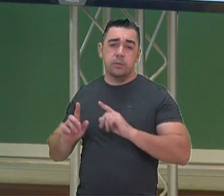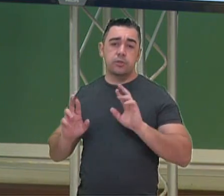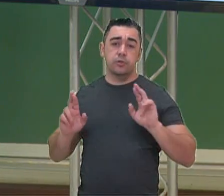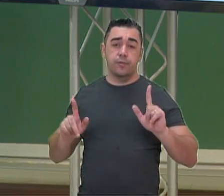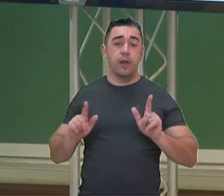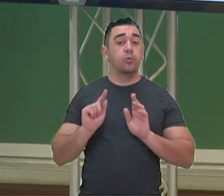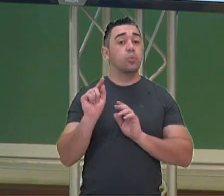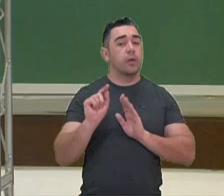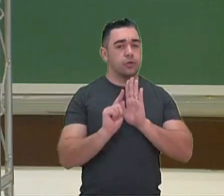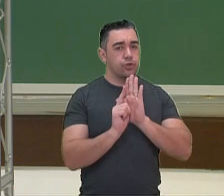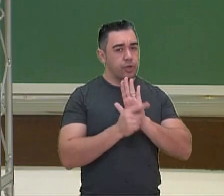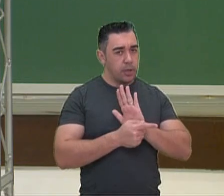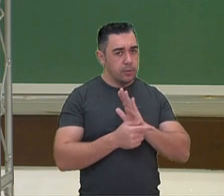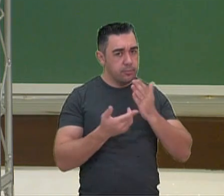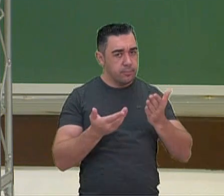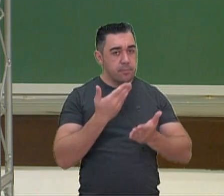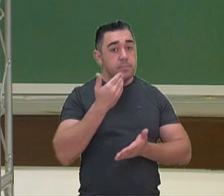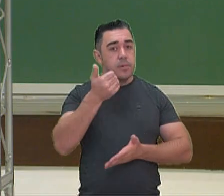forma, tá certo?